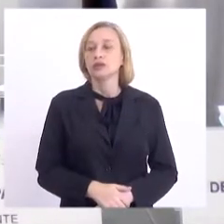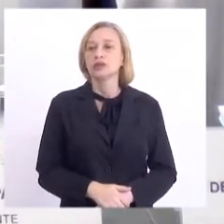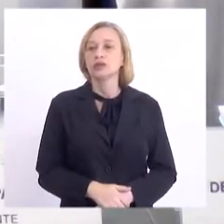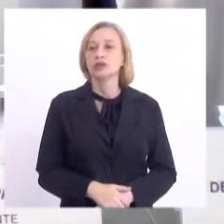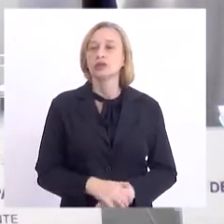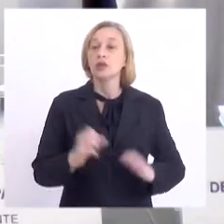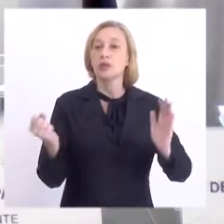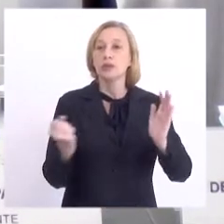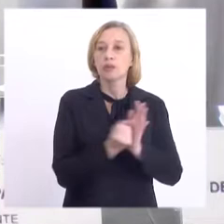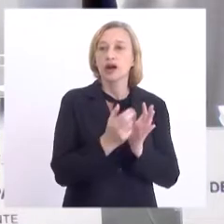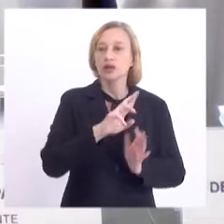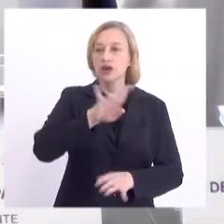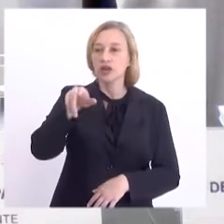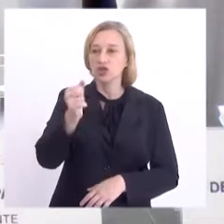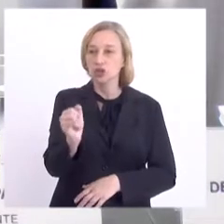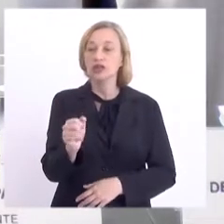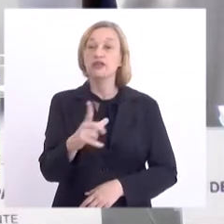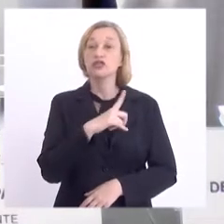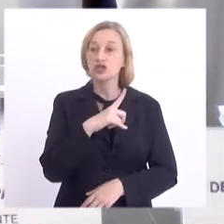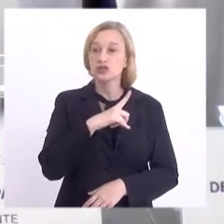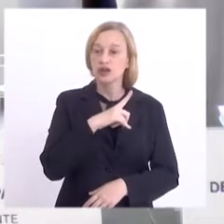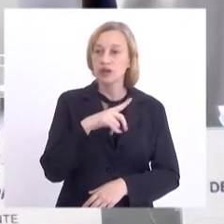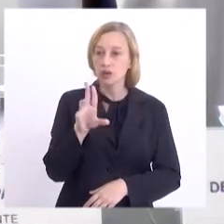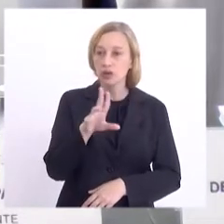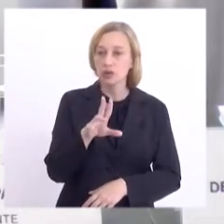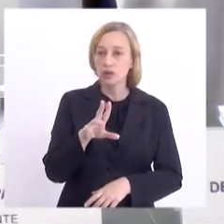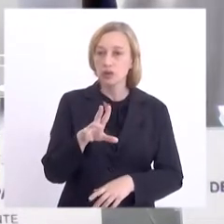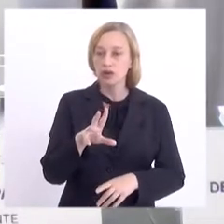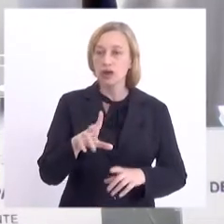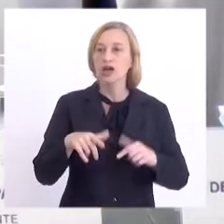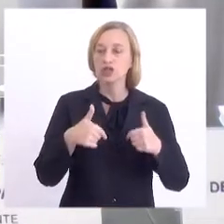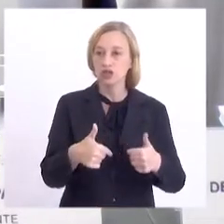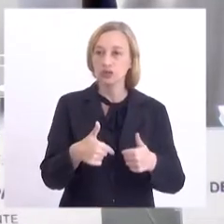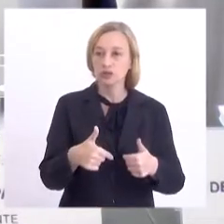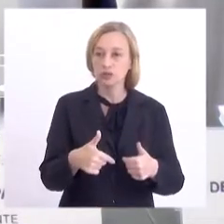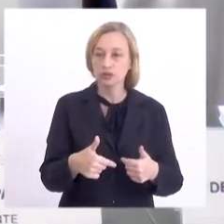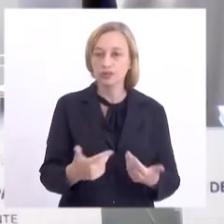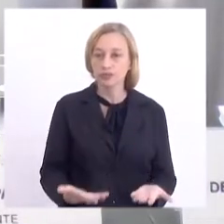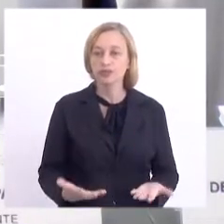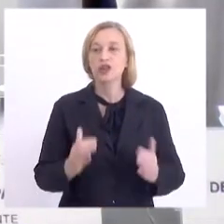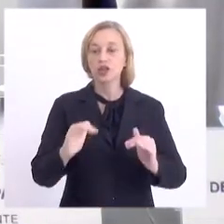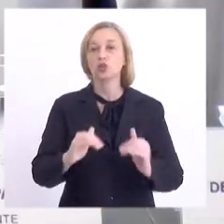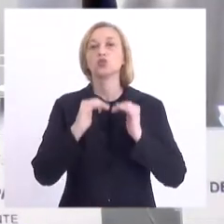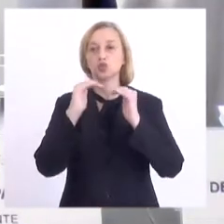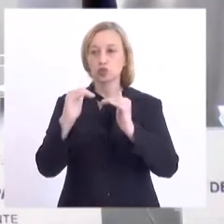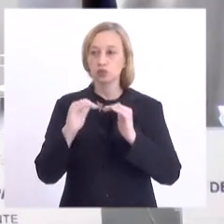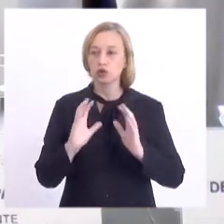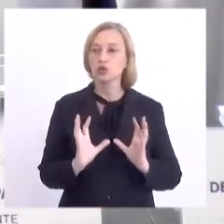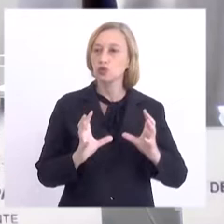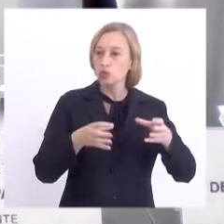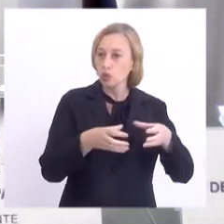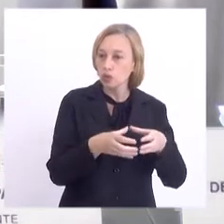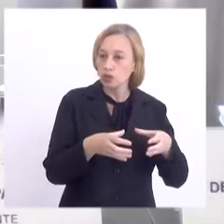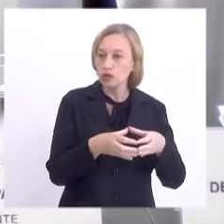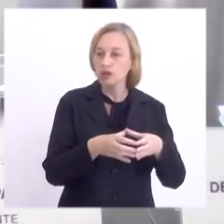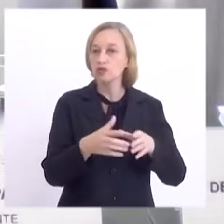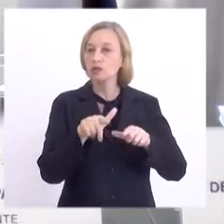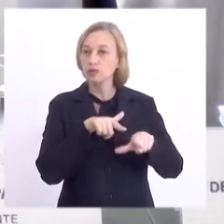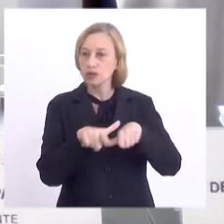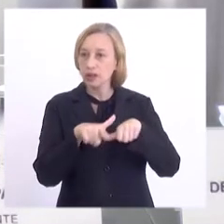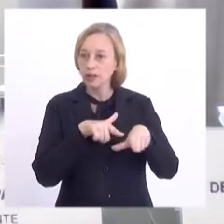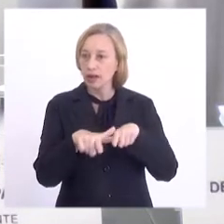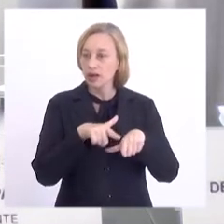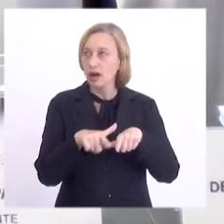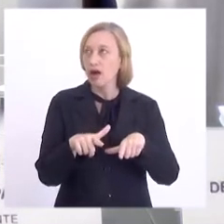e o pacto RJ tiver sendo operado é claro que essa subcomissão trabalhar